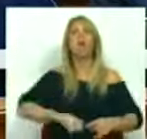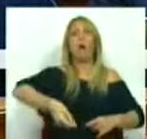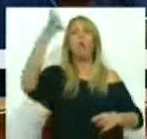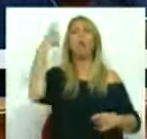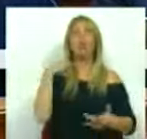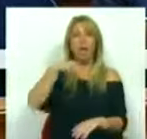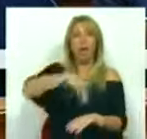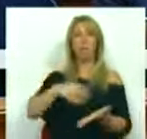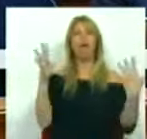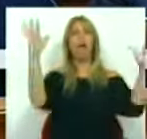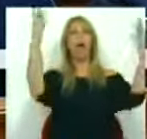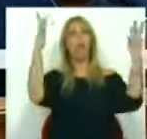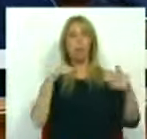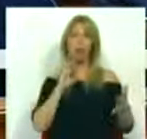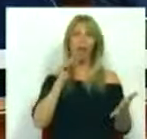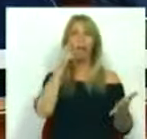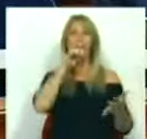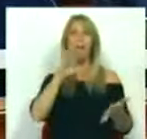quem nos trouxe até esta situação